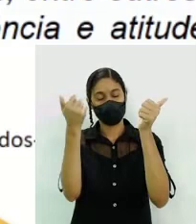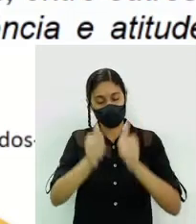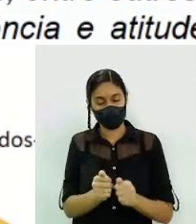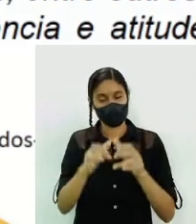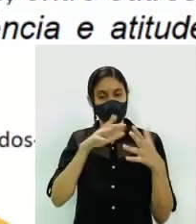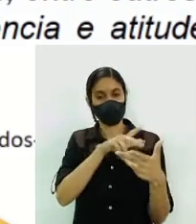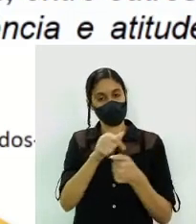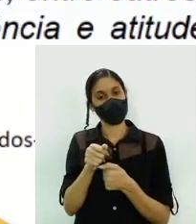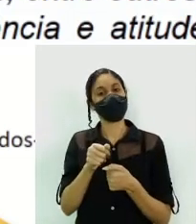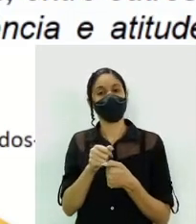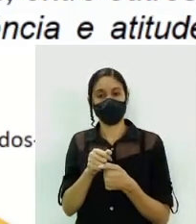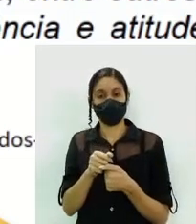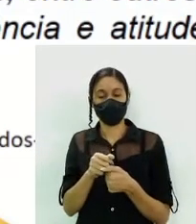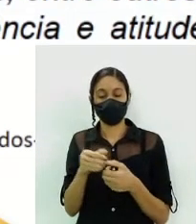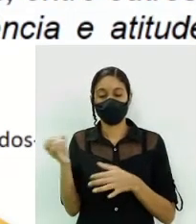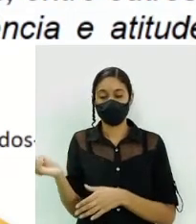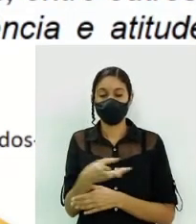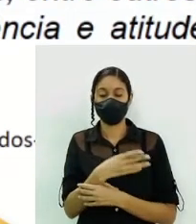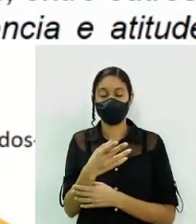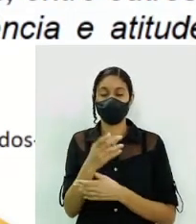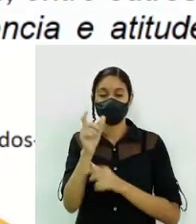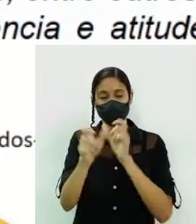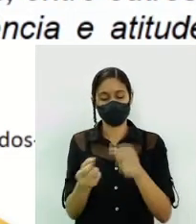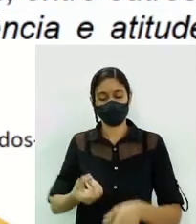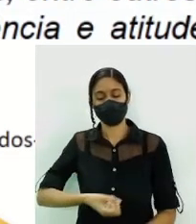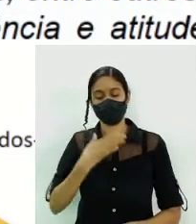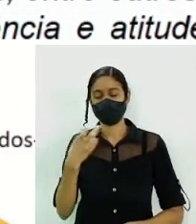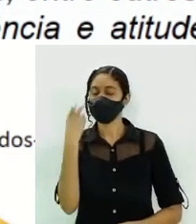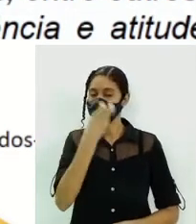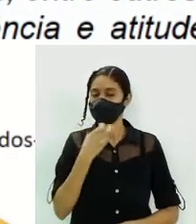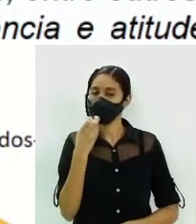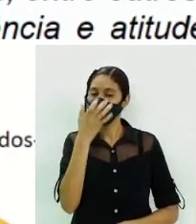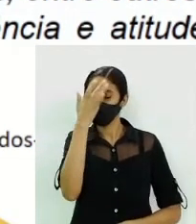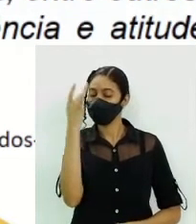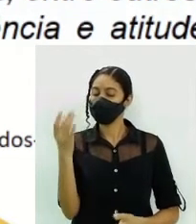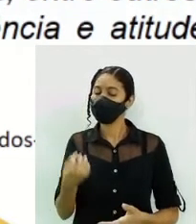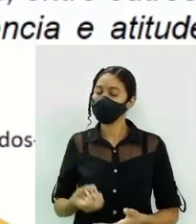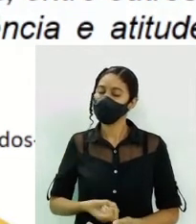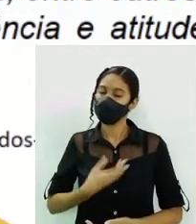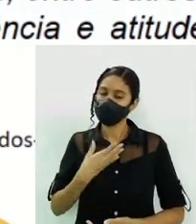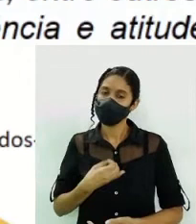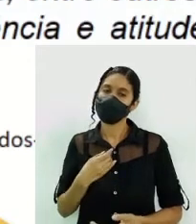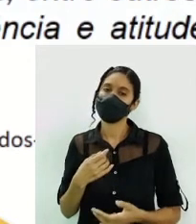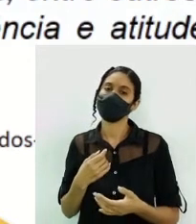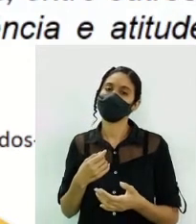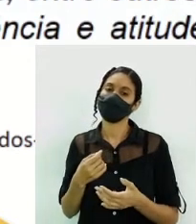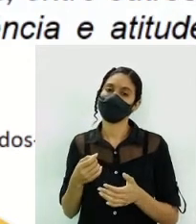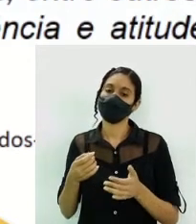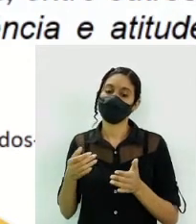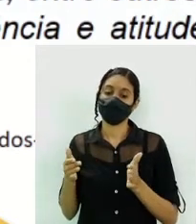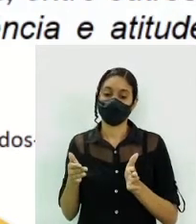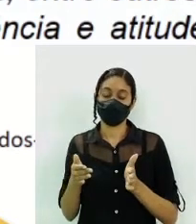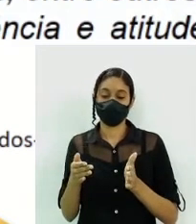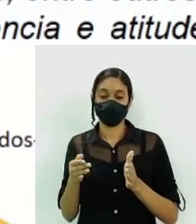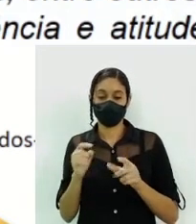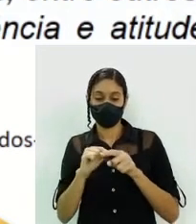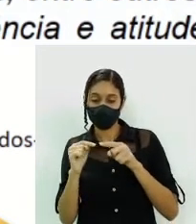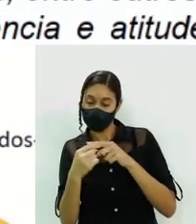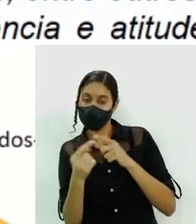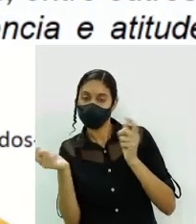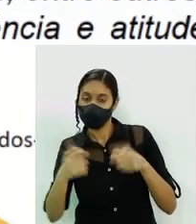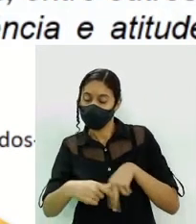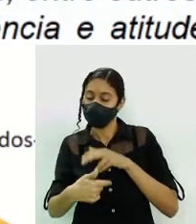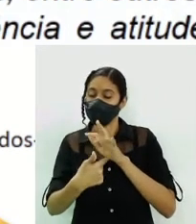Um novo fenômeno de poesia oral em que poetas de periferia abordam